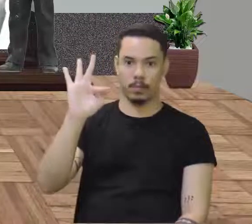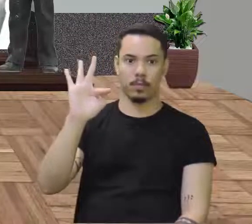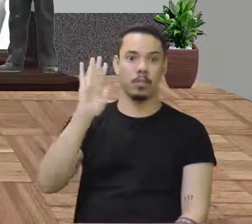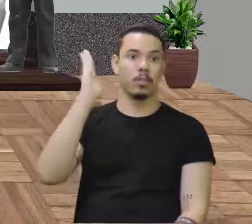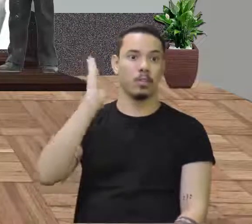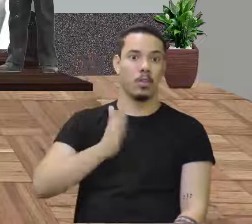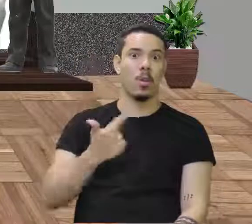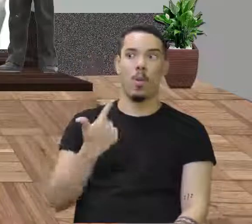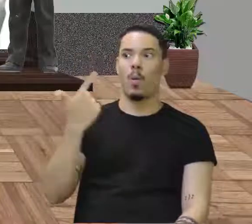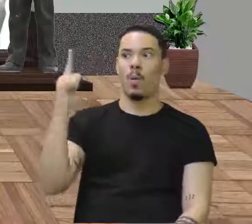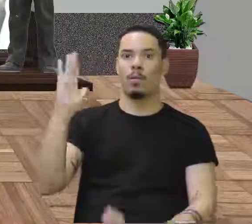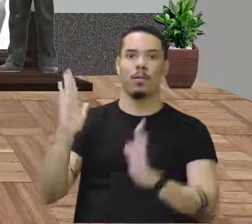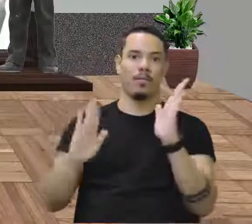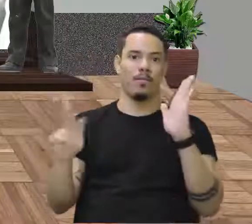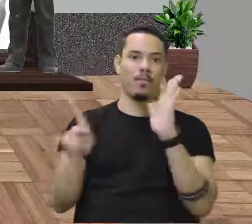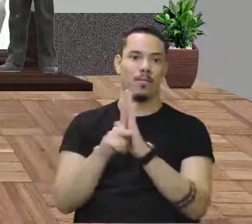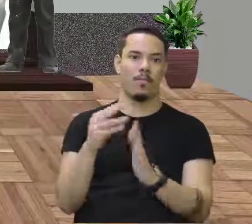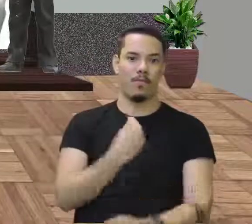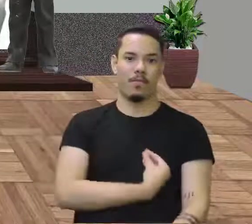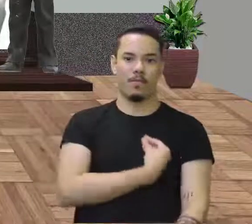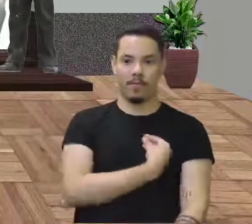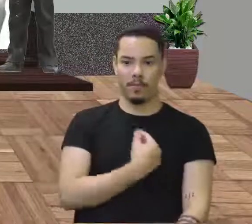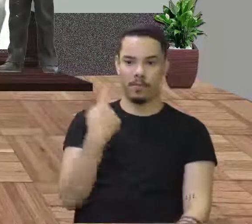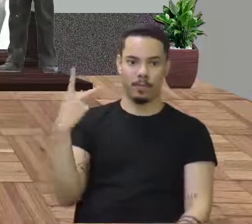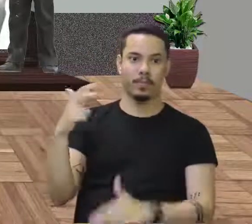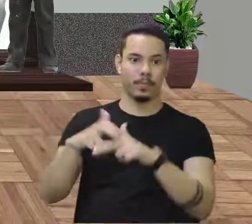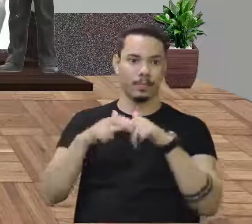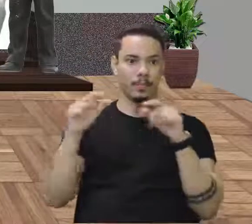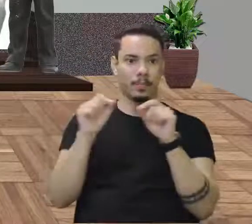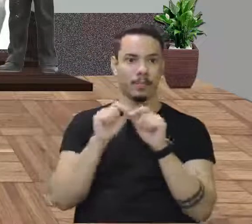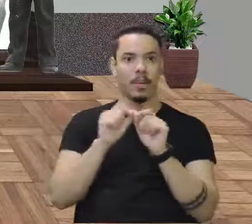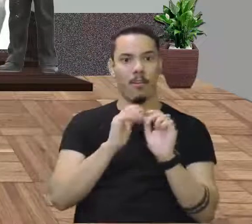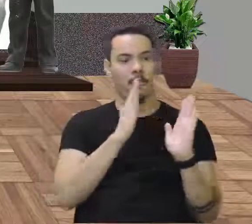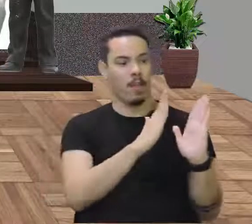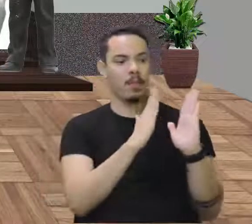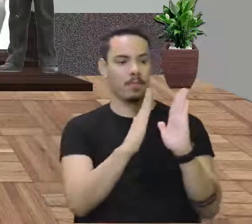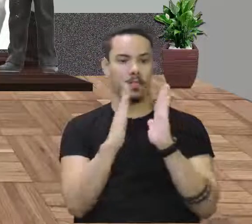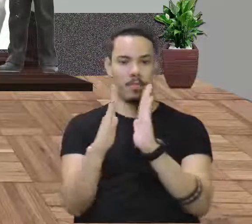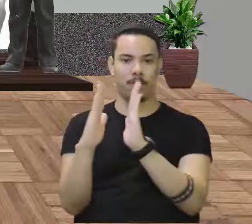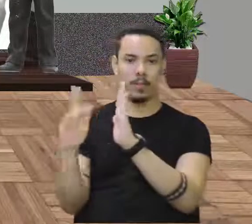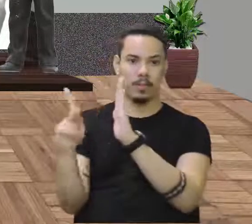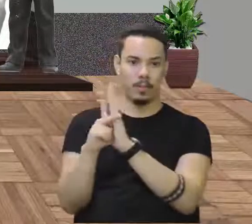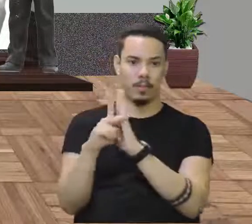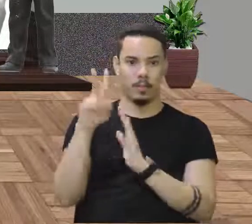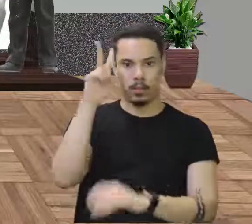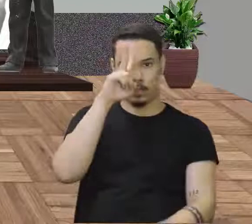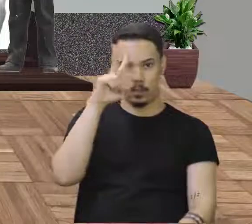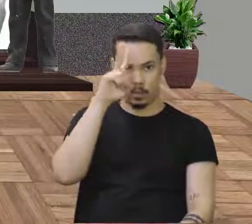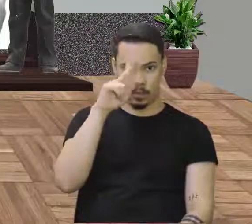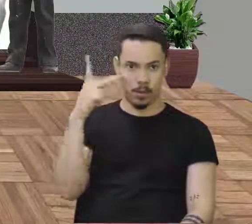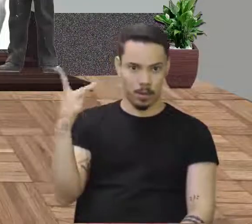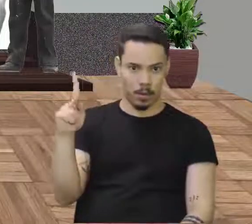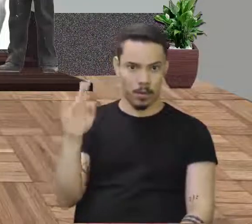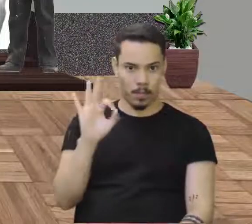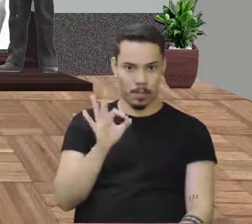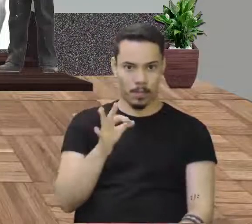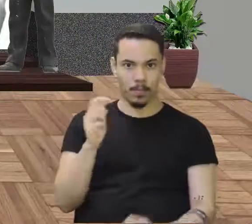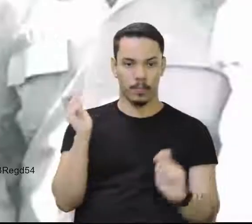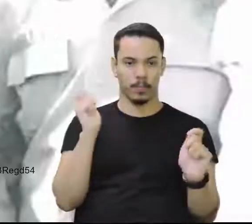uma outra fase da vida dele. Então, Aloysio Ferreira, ele tem várias fases. Daí. Na tela para vocês